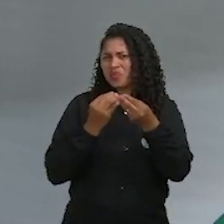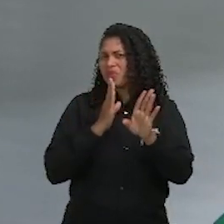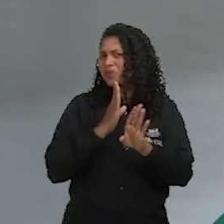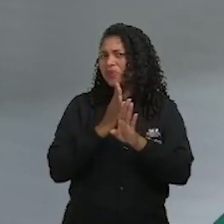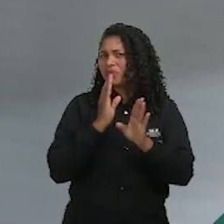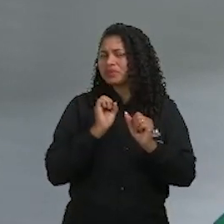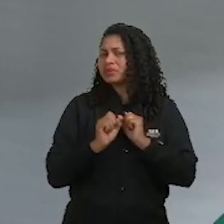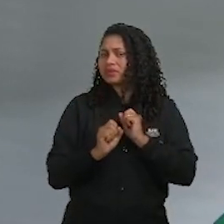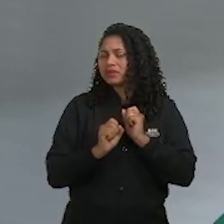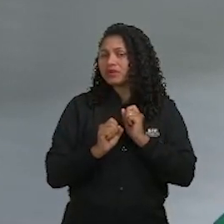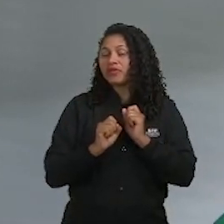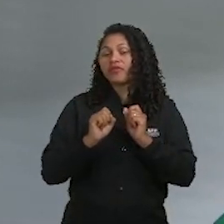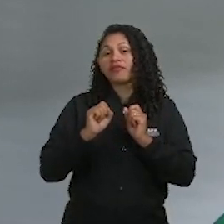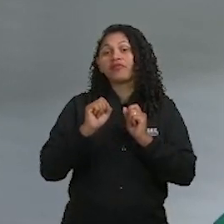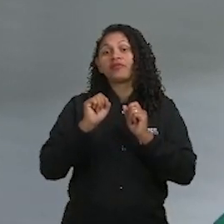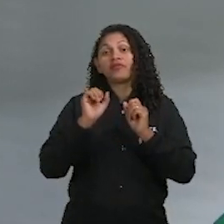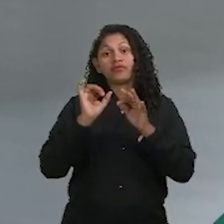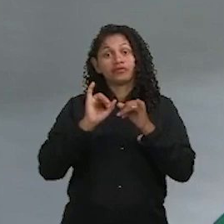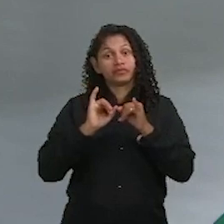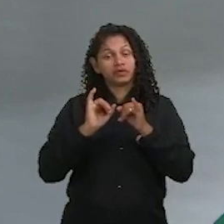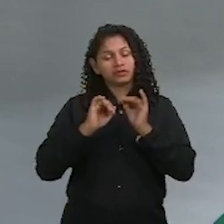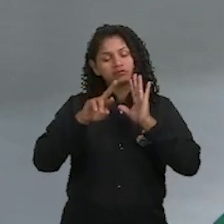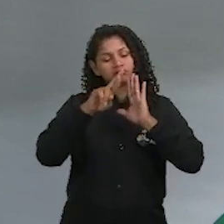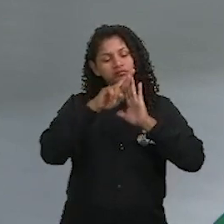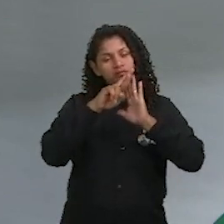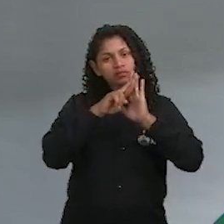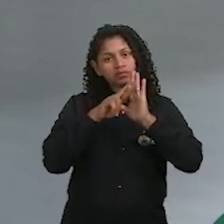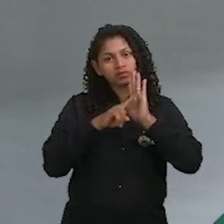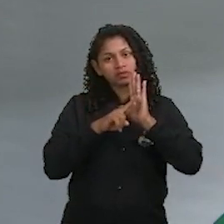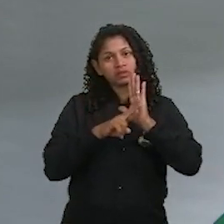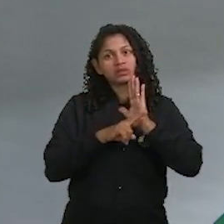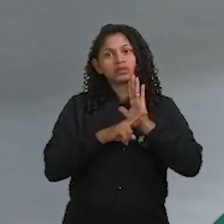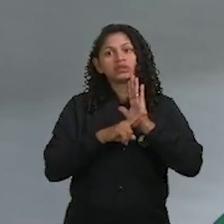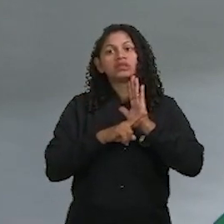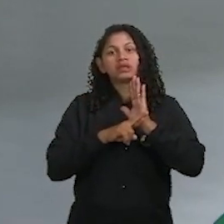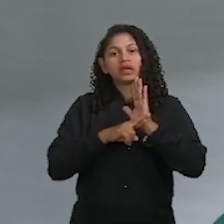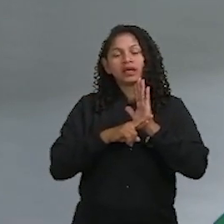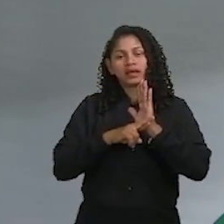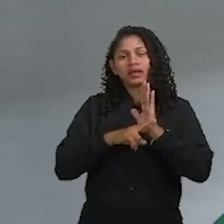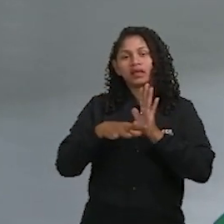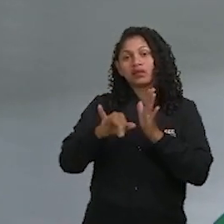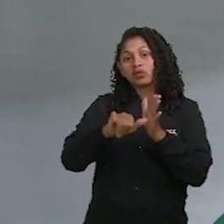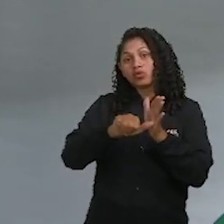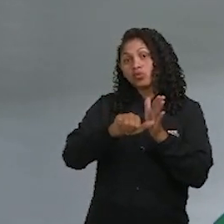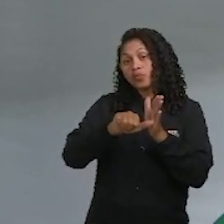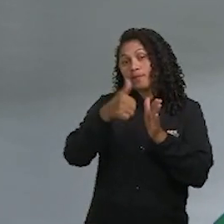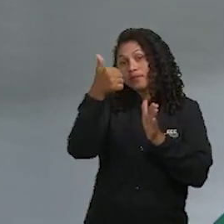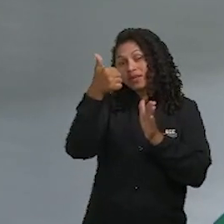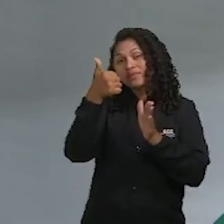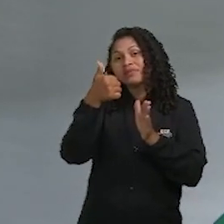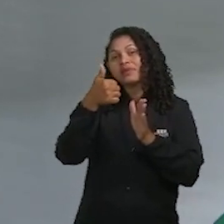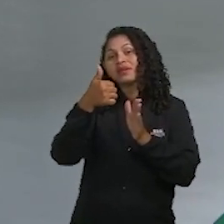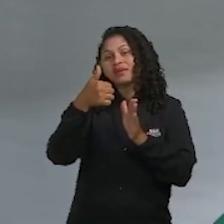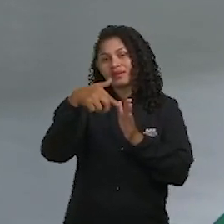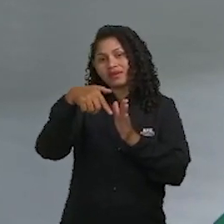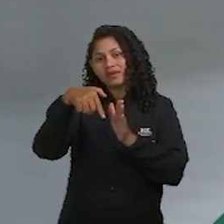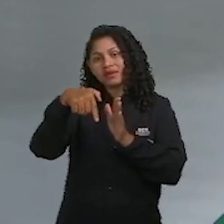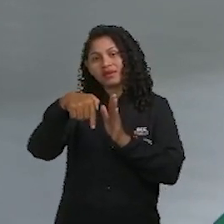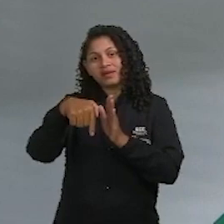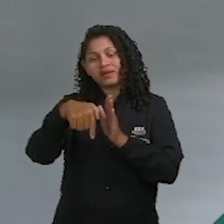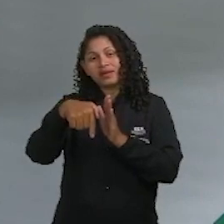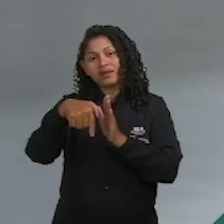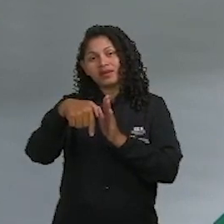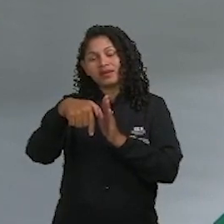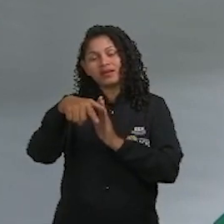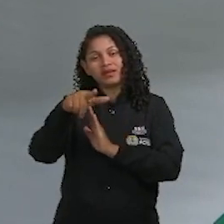vou fazer uma regrinha, equação do primeiro grau. Eu vou chamar esse fósforo de